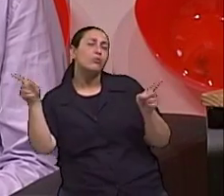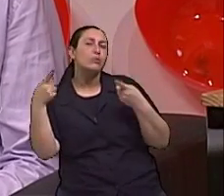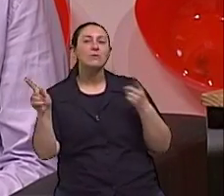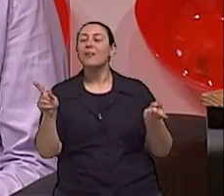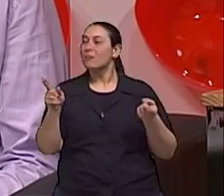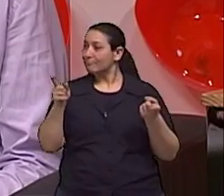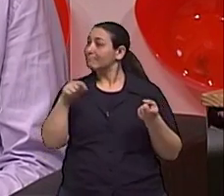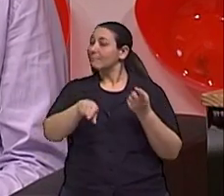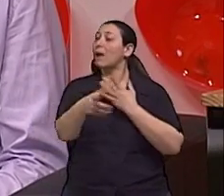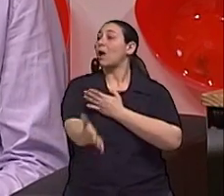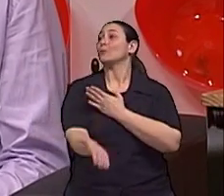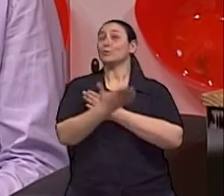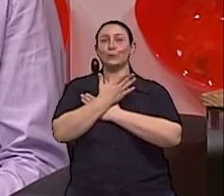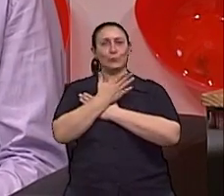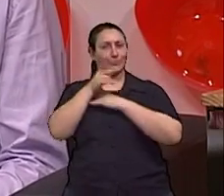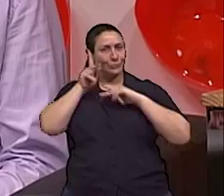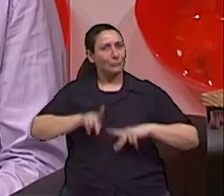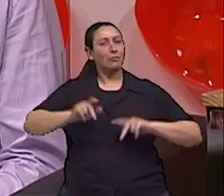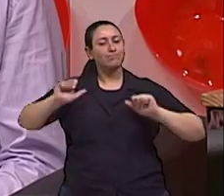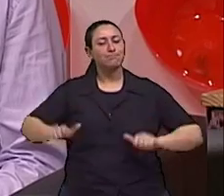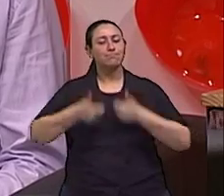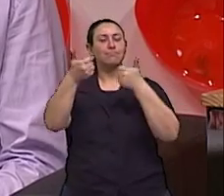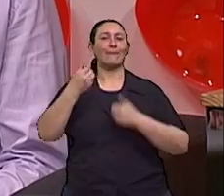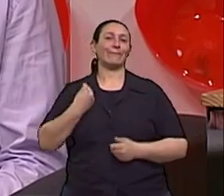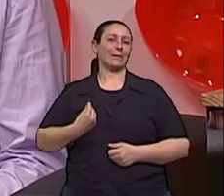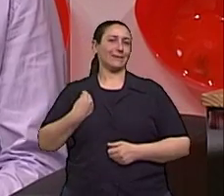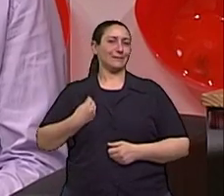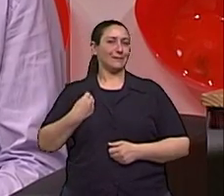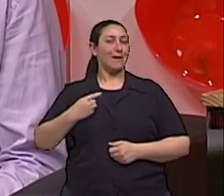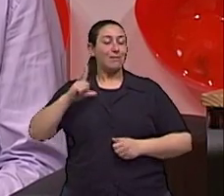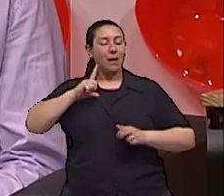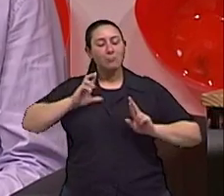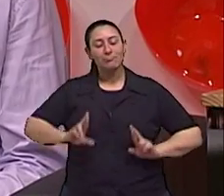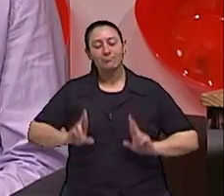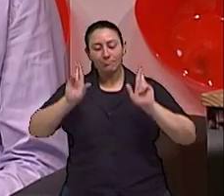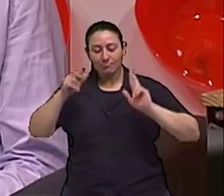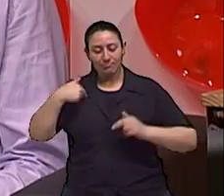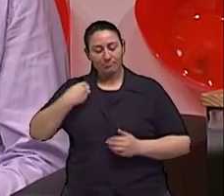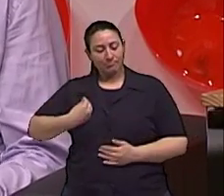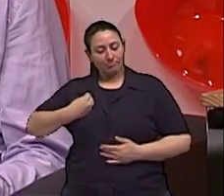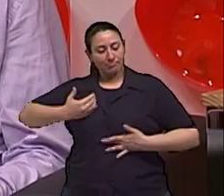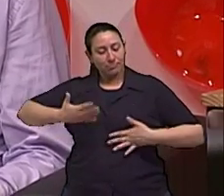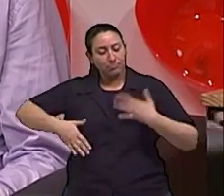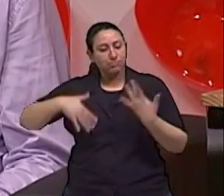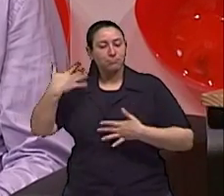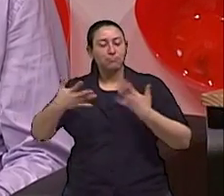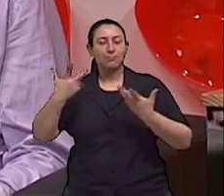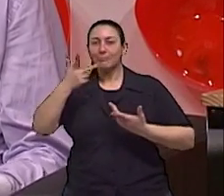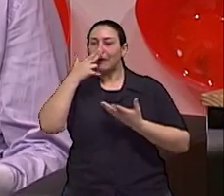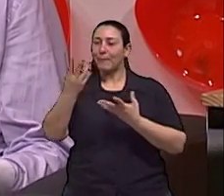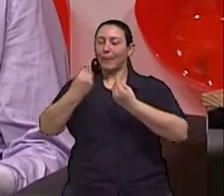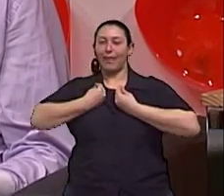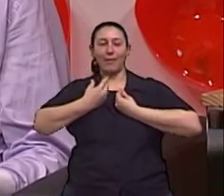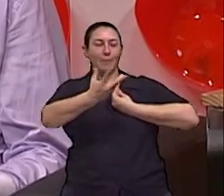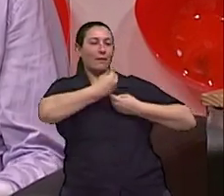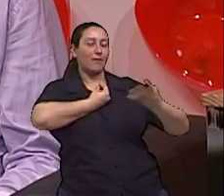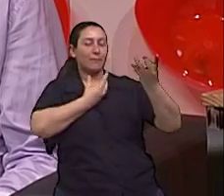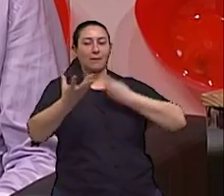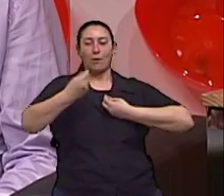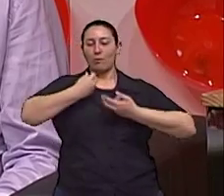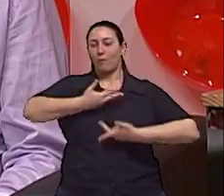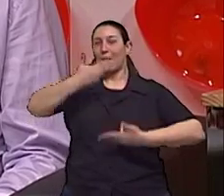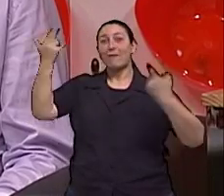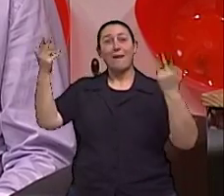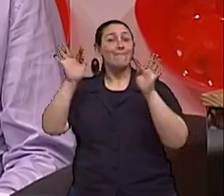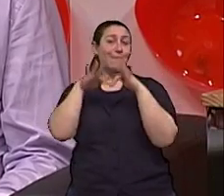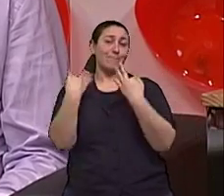para o idoso uma perspectiva de vida, porque ele precisa se sentir vivo. Então, no convívio com a família, que a família também precisa